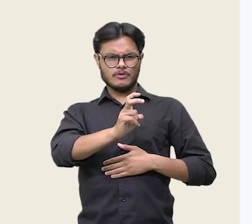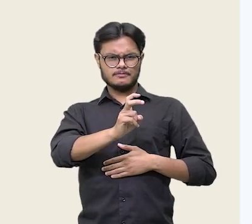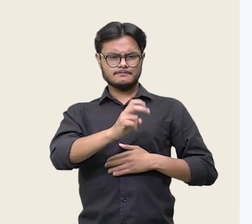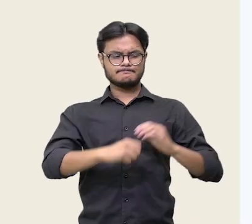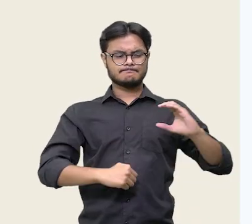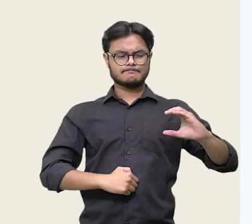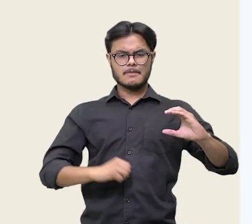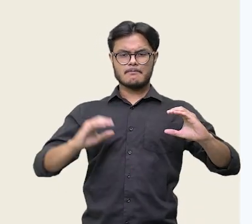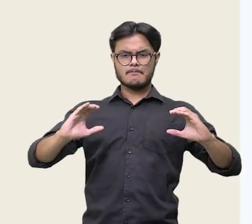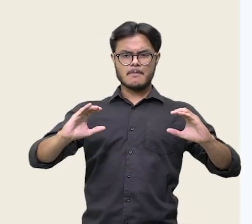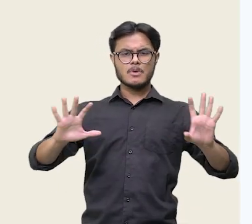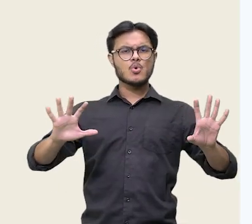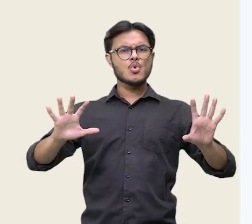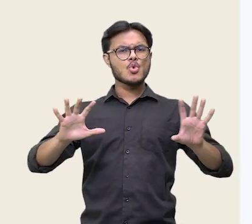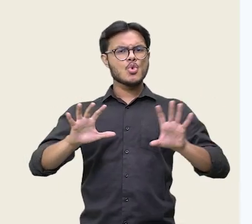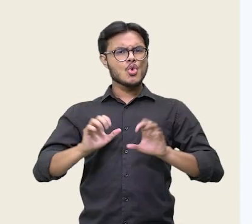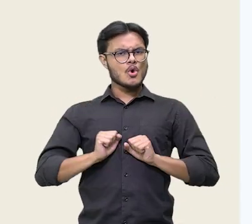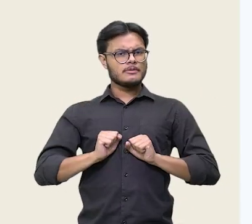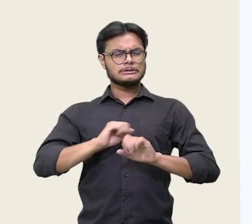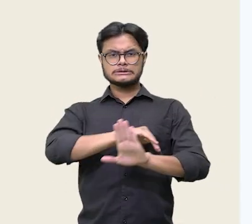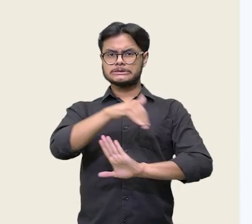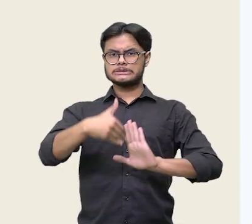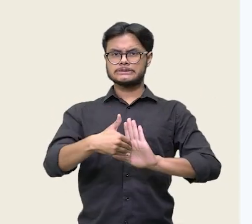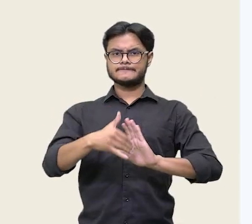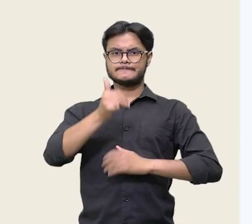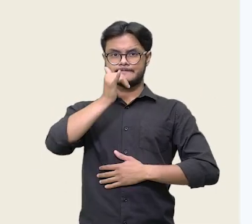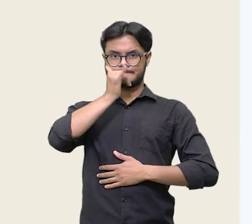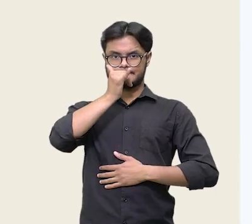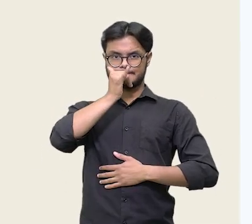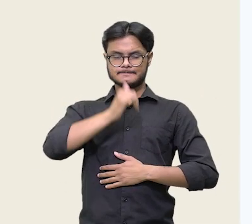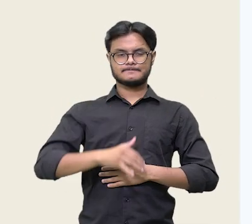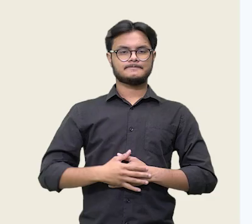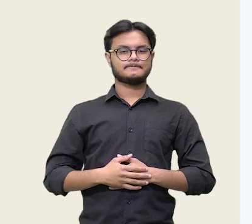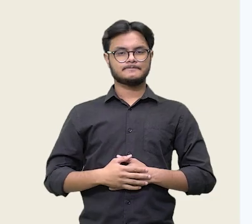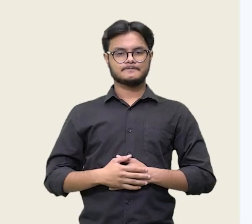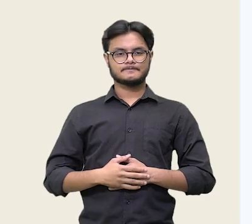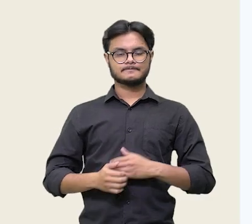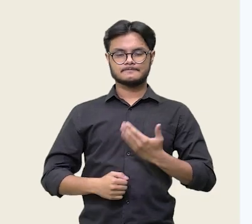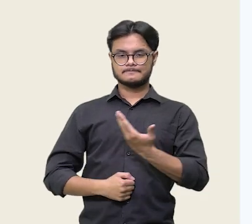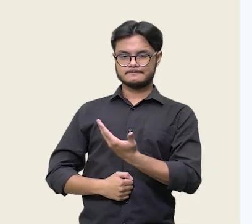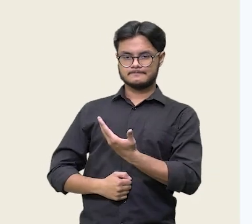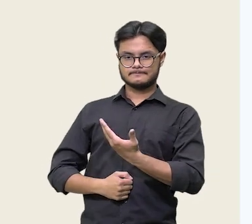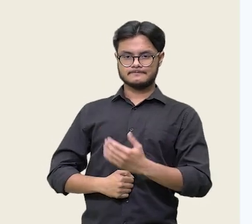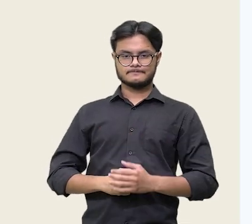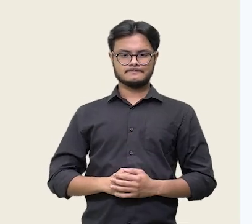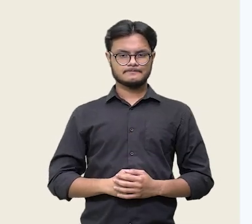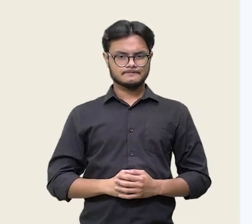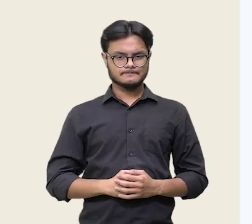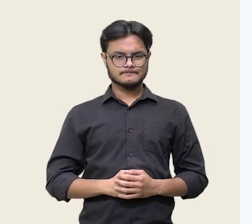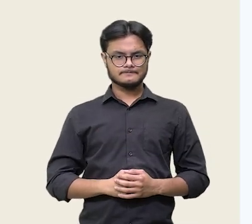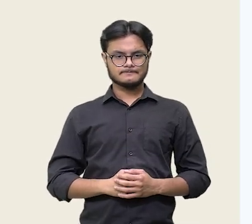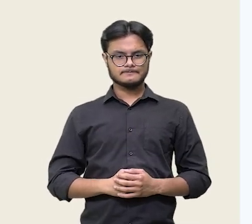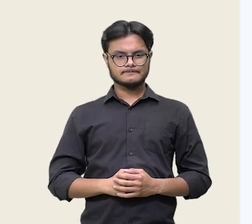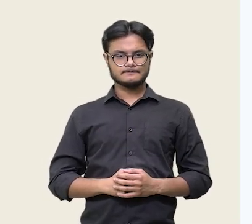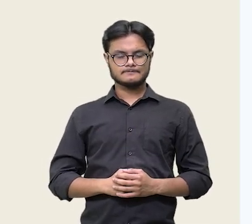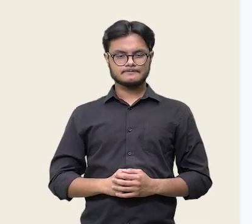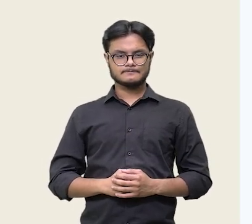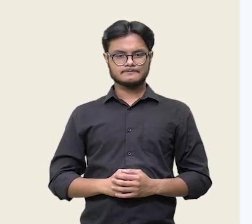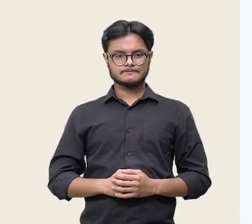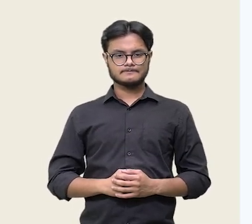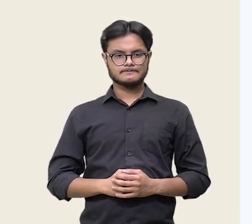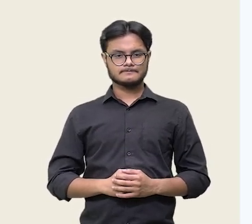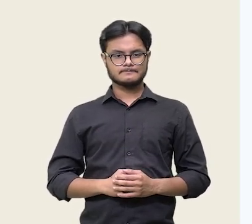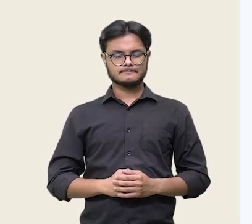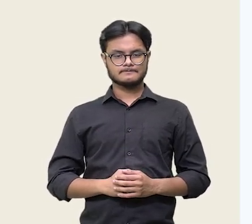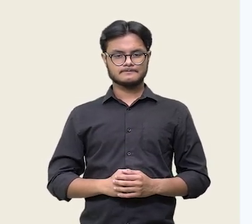total nos capacitores. Então, nós temos aí um circuito que mostra a tensão e uma carga acumulada de